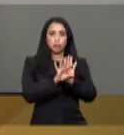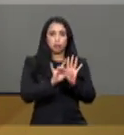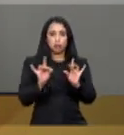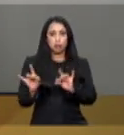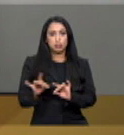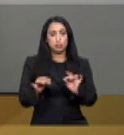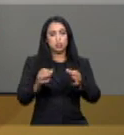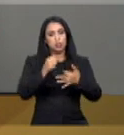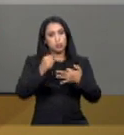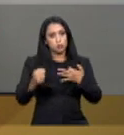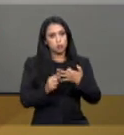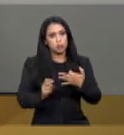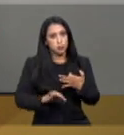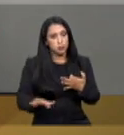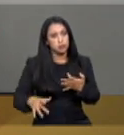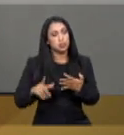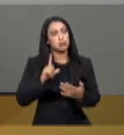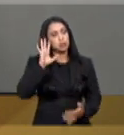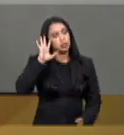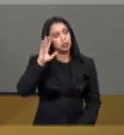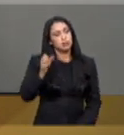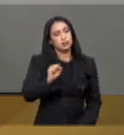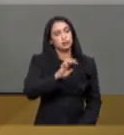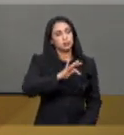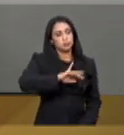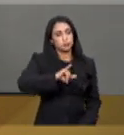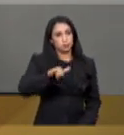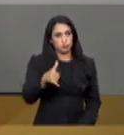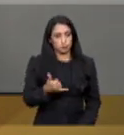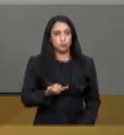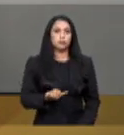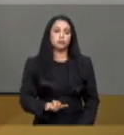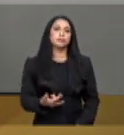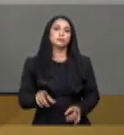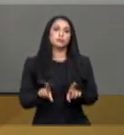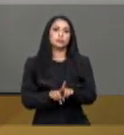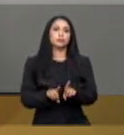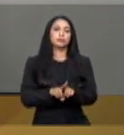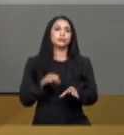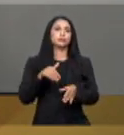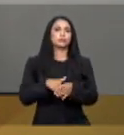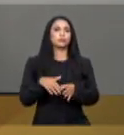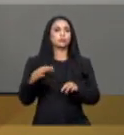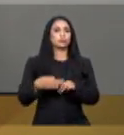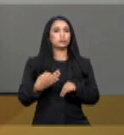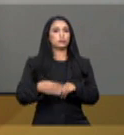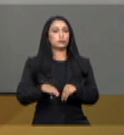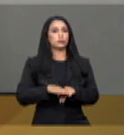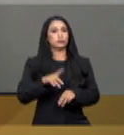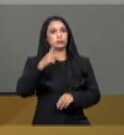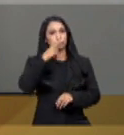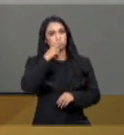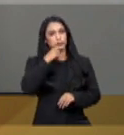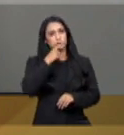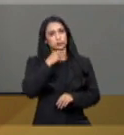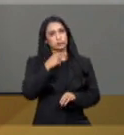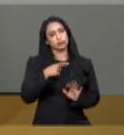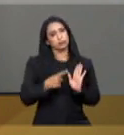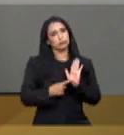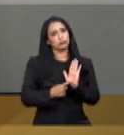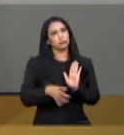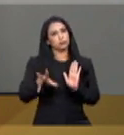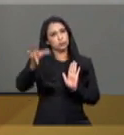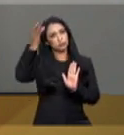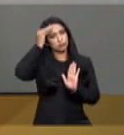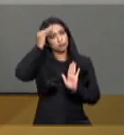à jurisprudência assentada no Superior Tribunal de Justiça. O voto do ministro Gilmar Mendes, além de apresentar o